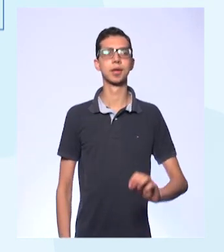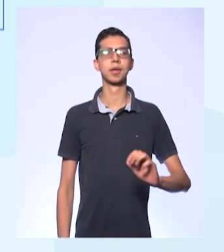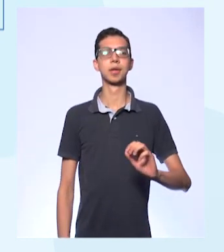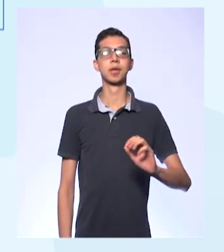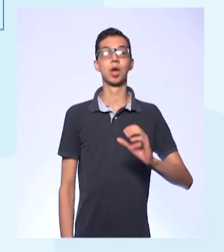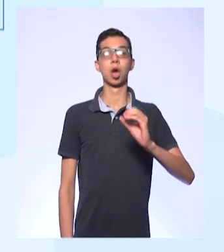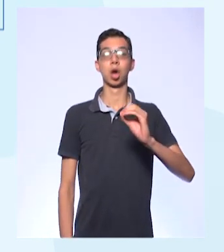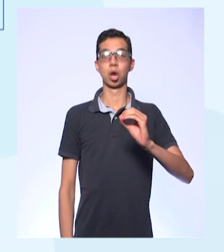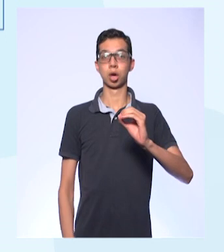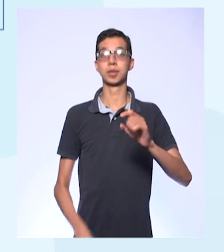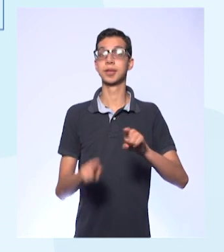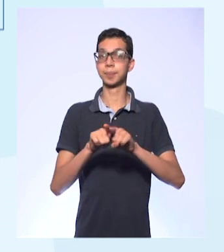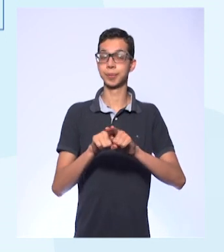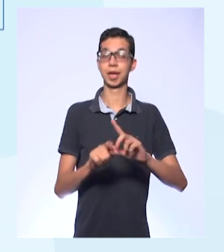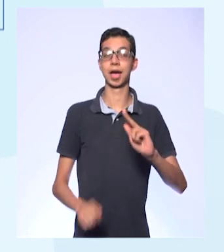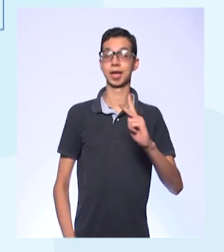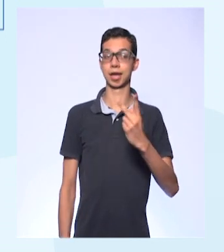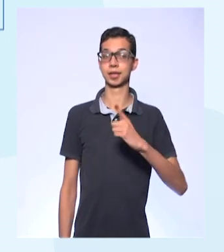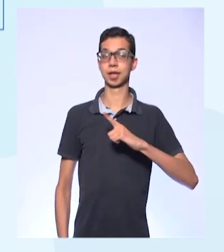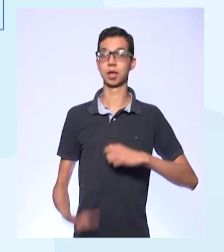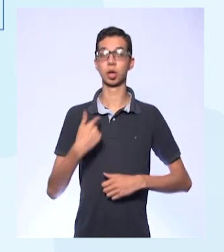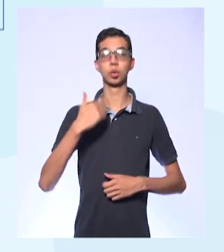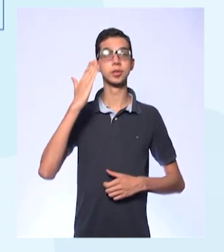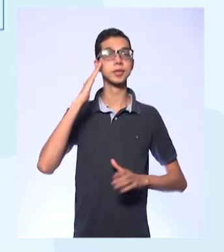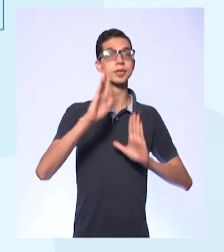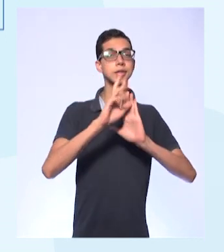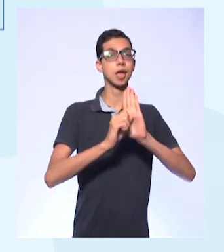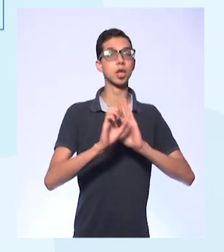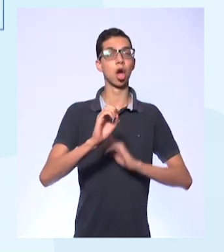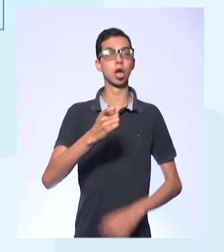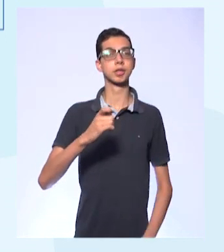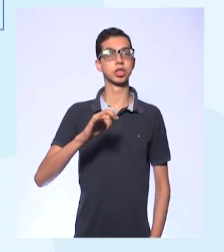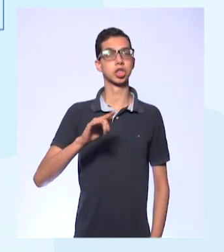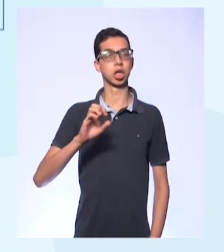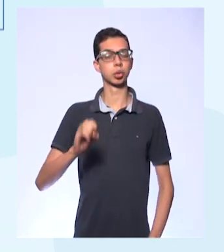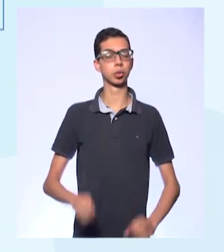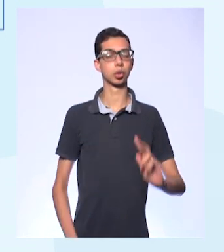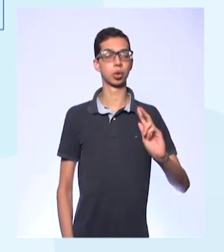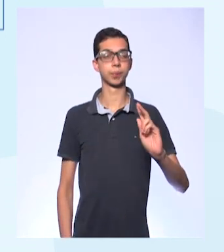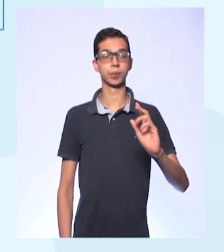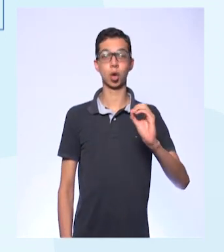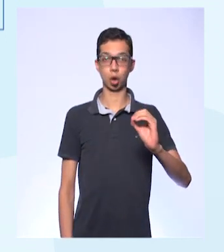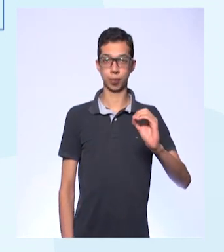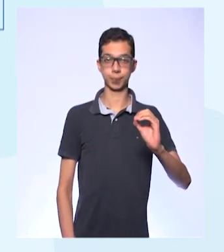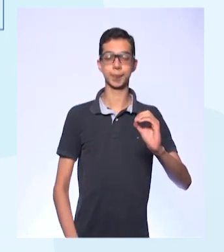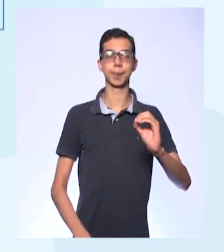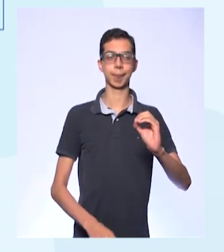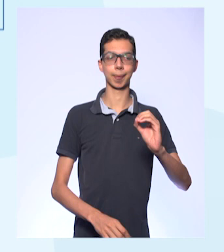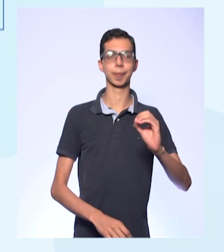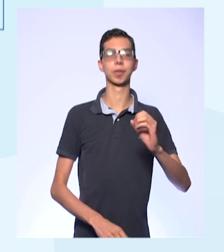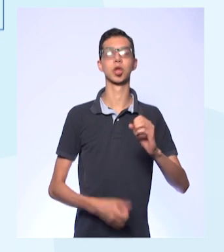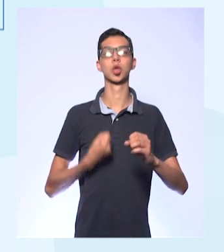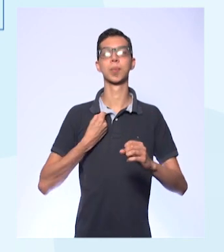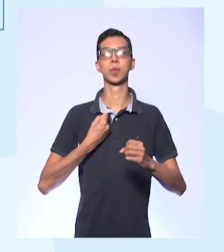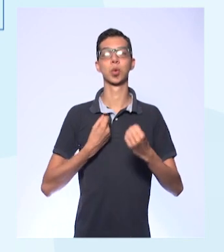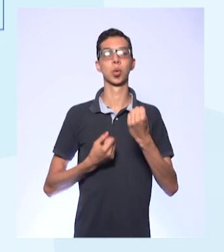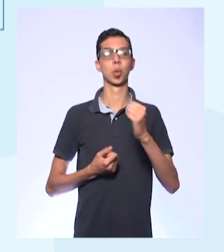hidrogênio. Eu sei que o símbolo do oxigênio é O, o número atômico dele é 8, e a massa atômica